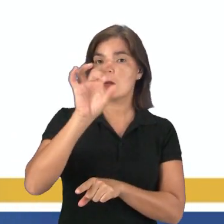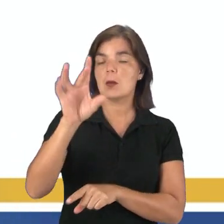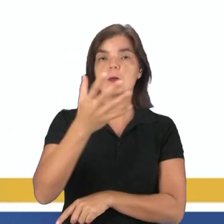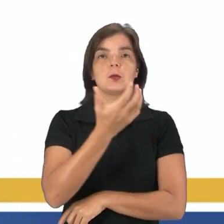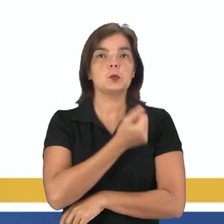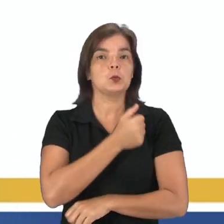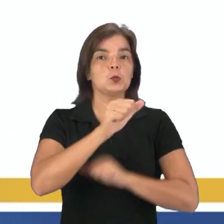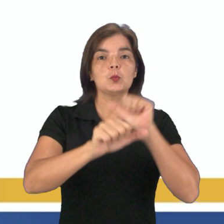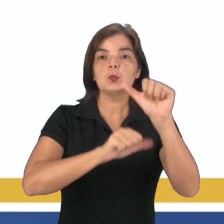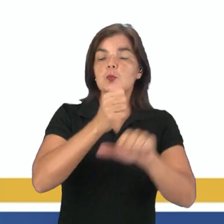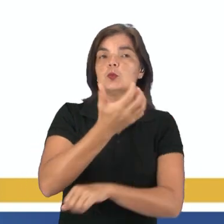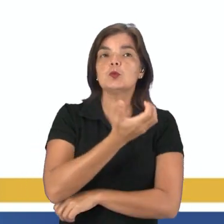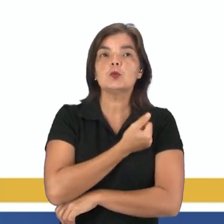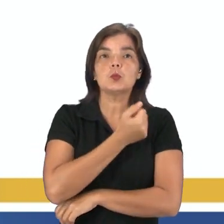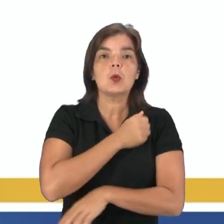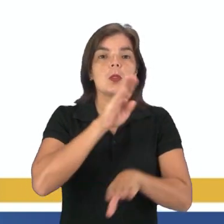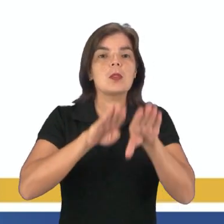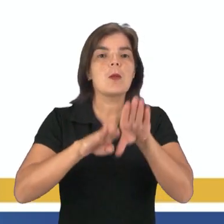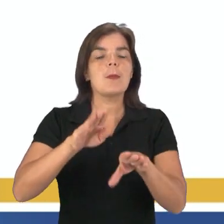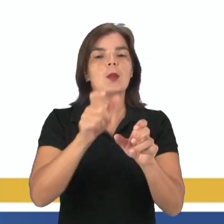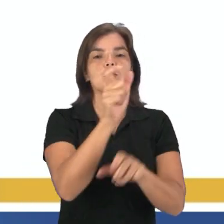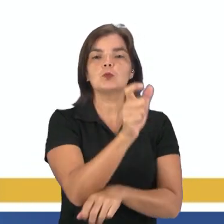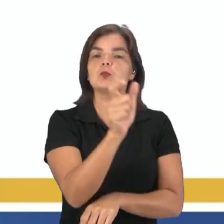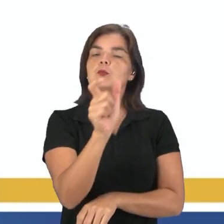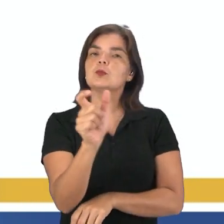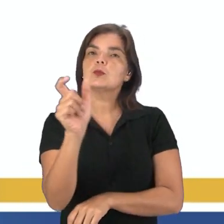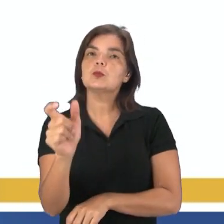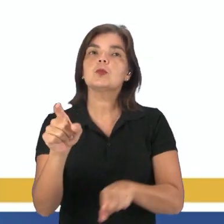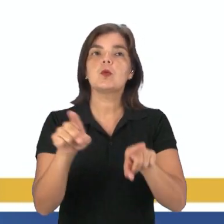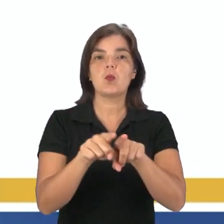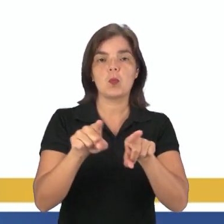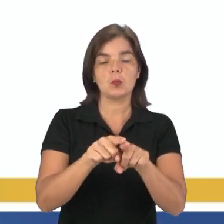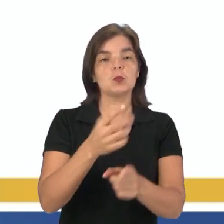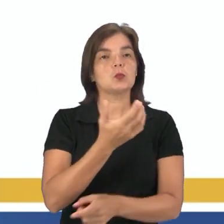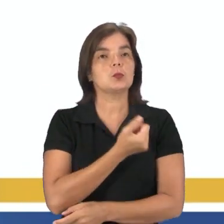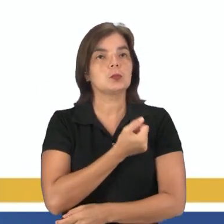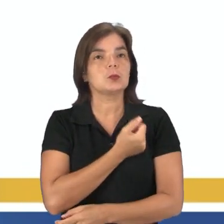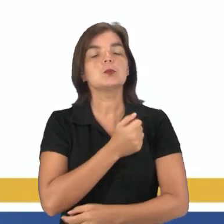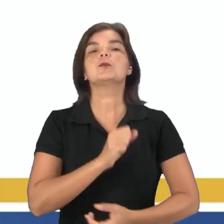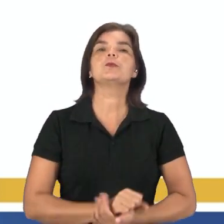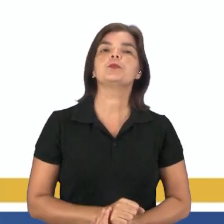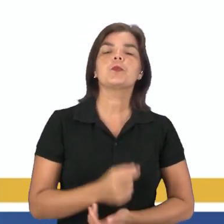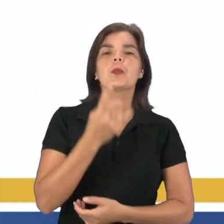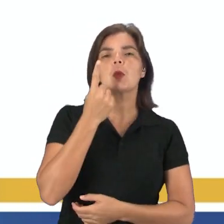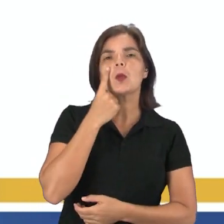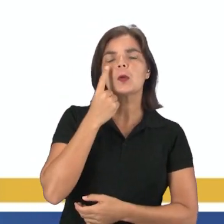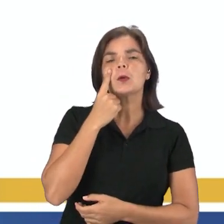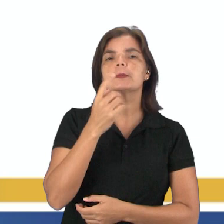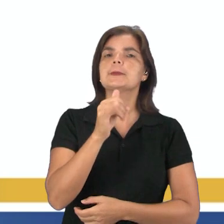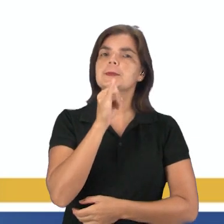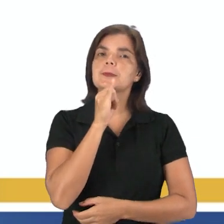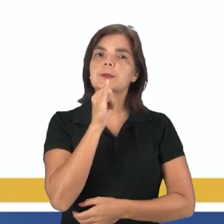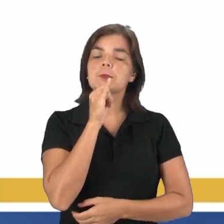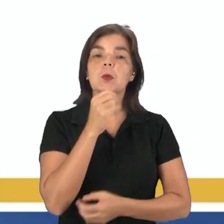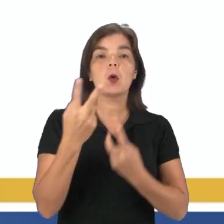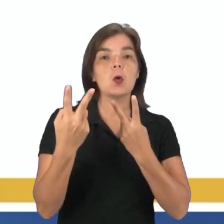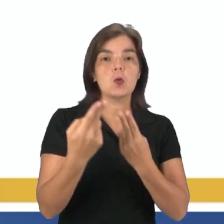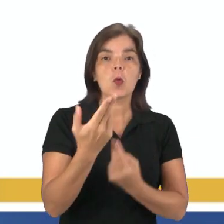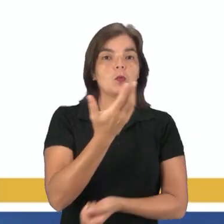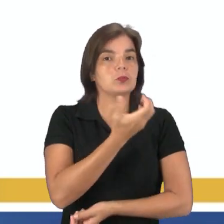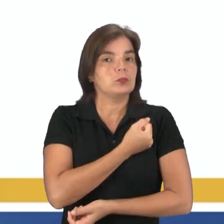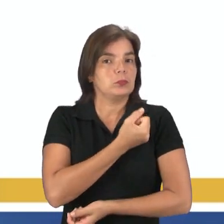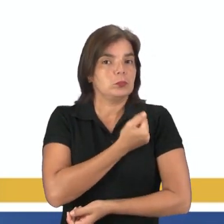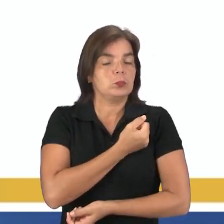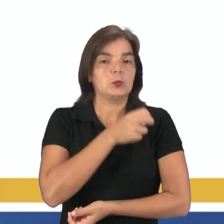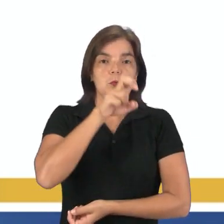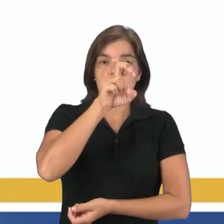algarismo muda o valor de acordo com a posição que ele ocupa em um determinado número. Observe que aqui nós temos o mesmo